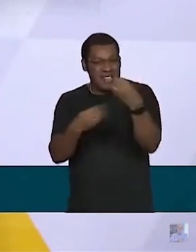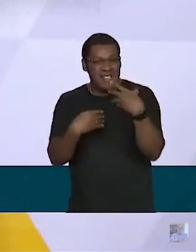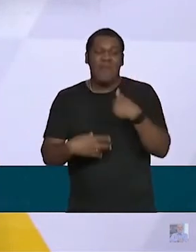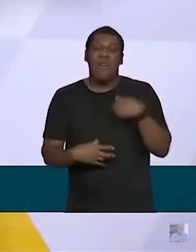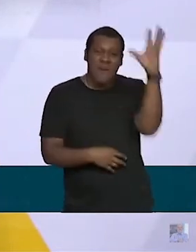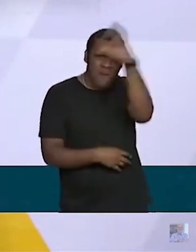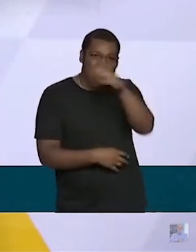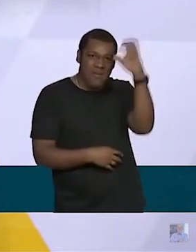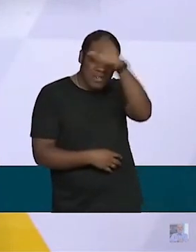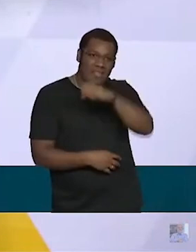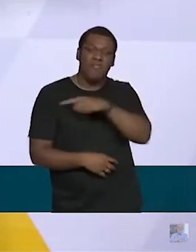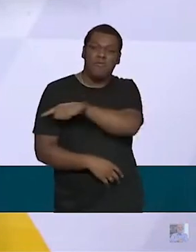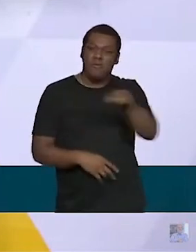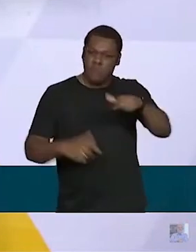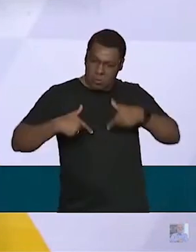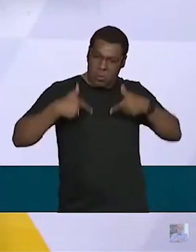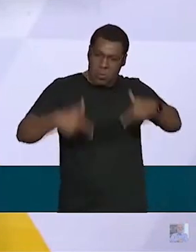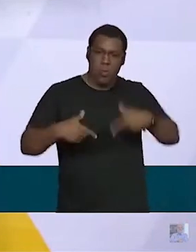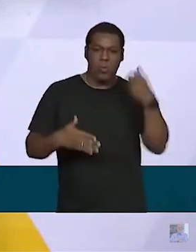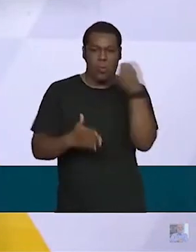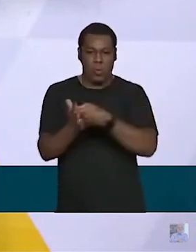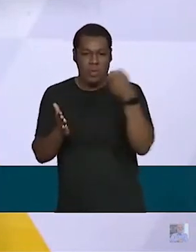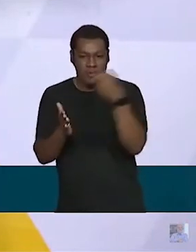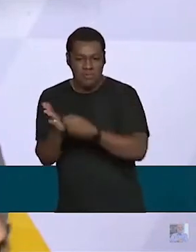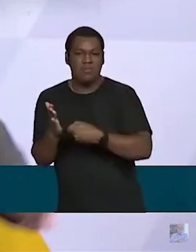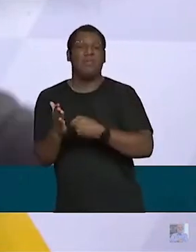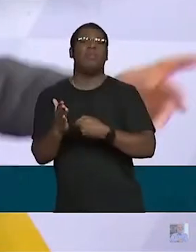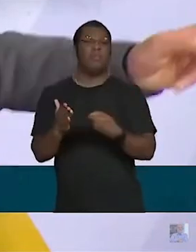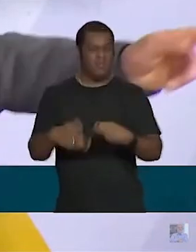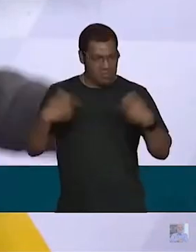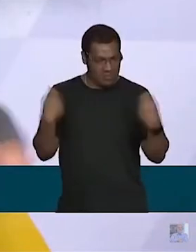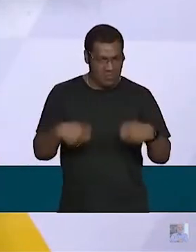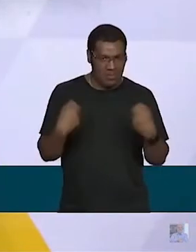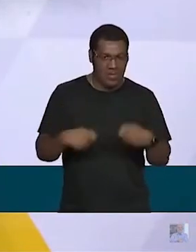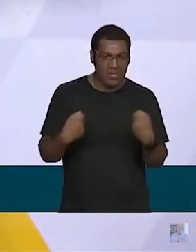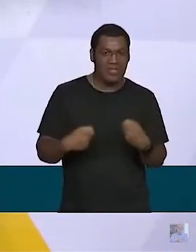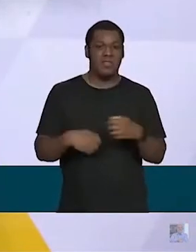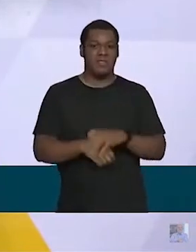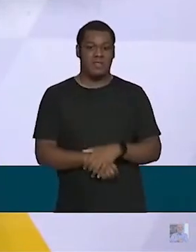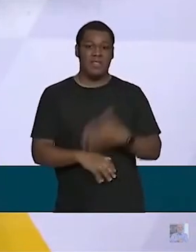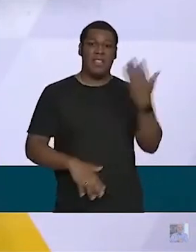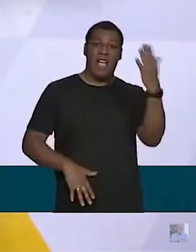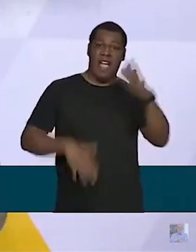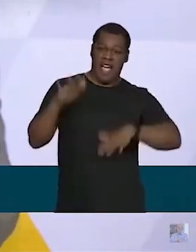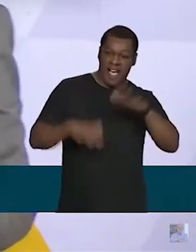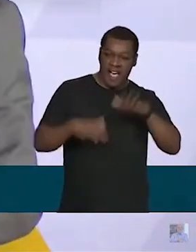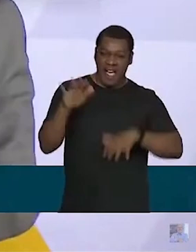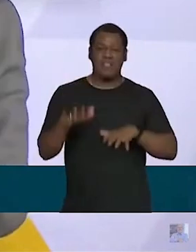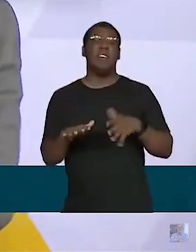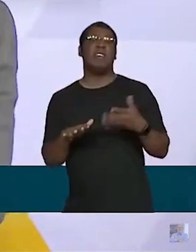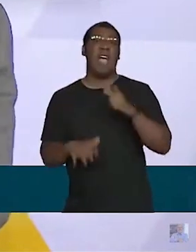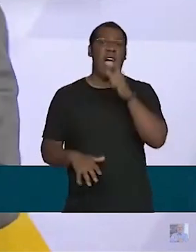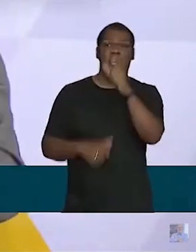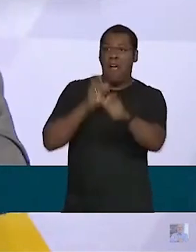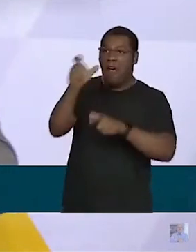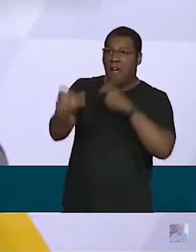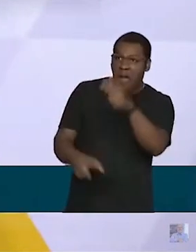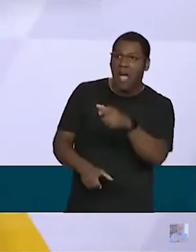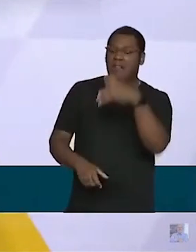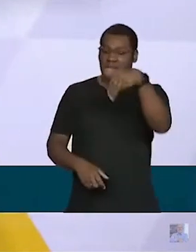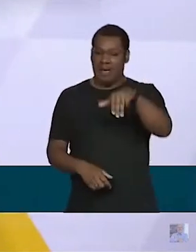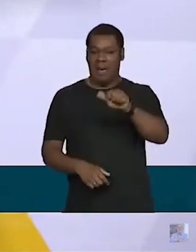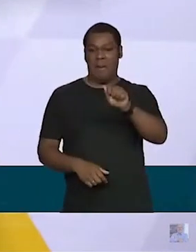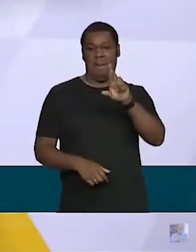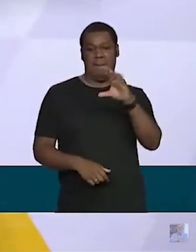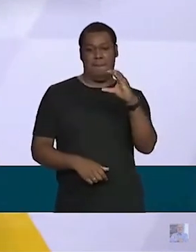Vocês vão ter que lutar muito, vão ter que cobrar muito. Muitas vezes vão xingar o Márcio, muitas vezes vão falar mal do Lula, não tem